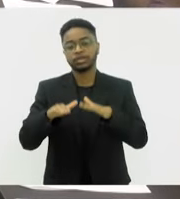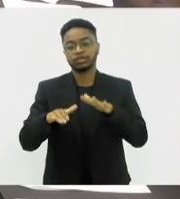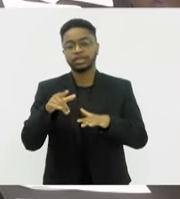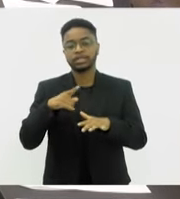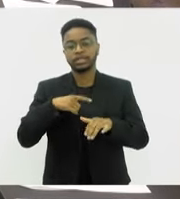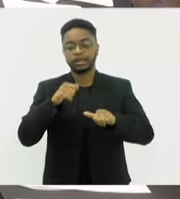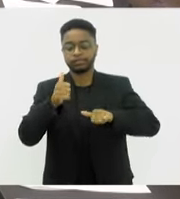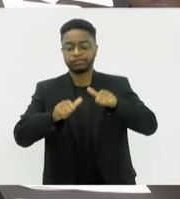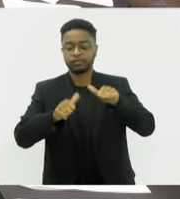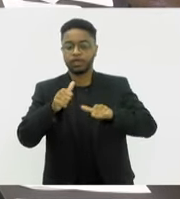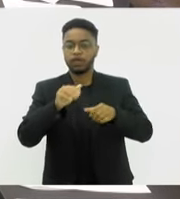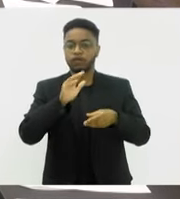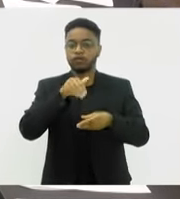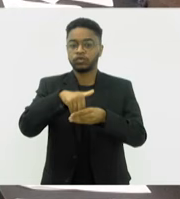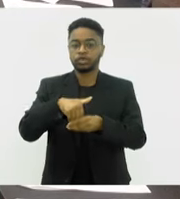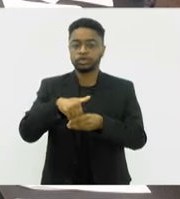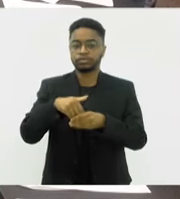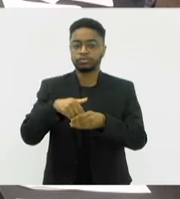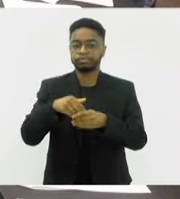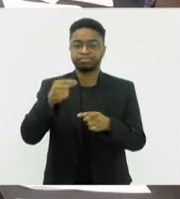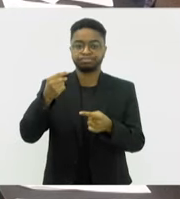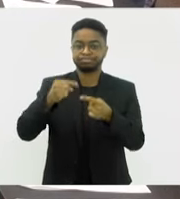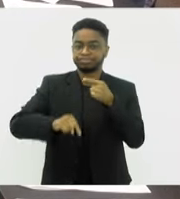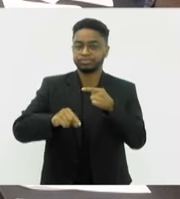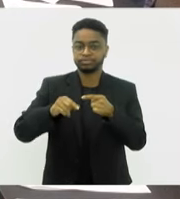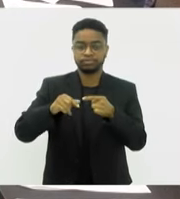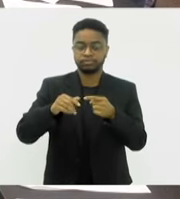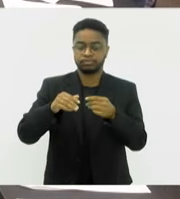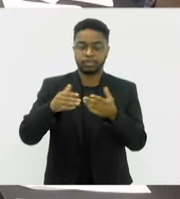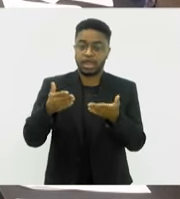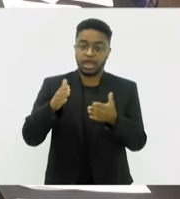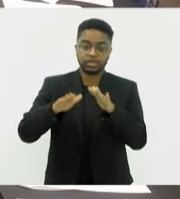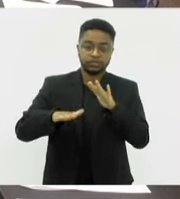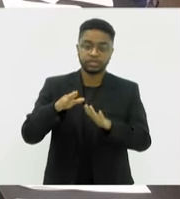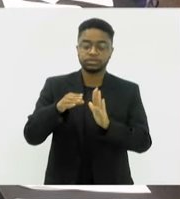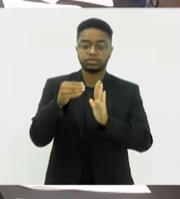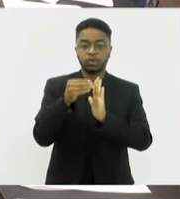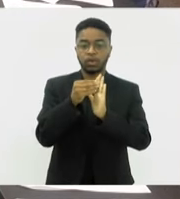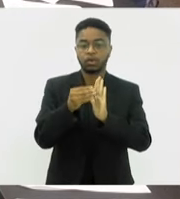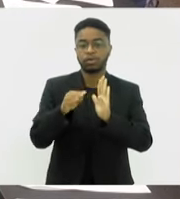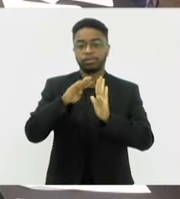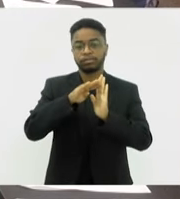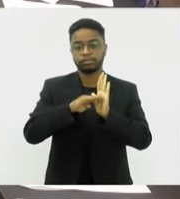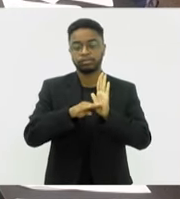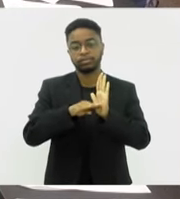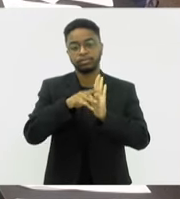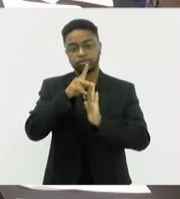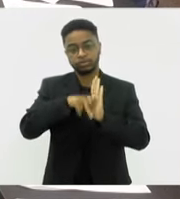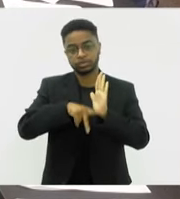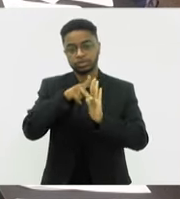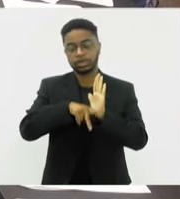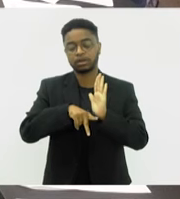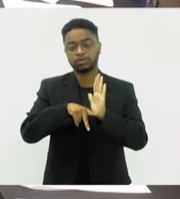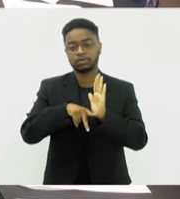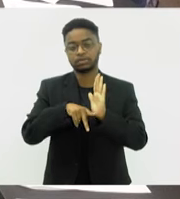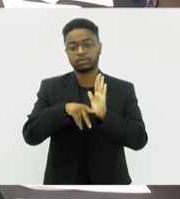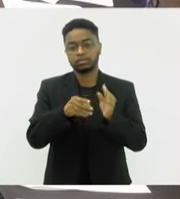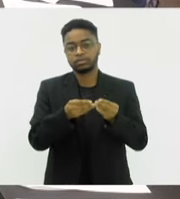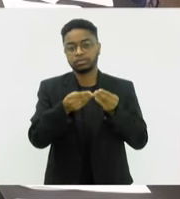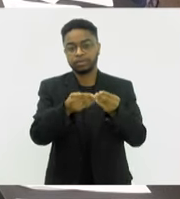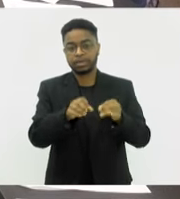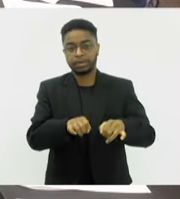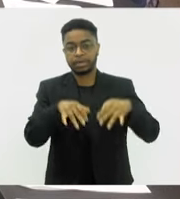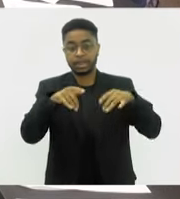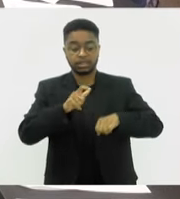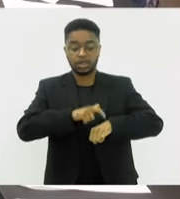de votação, caiu inteirinha. Projeto, às vezes, entra na pauta, submetendo ao plenário, na hora, não foi